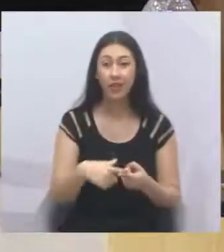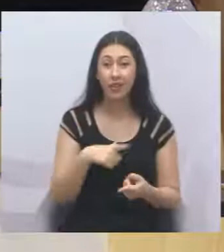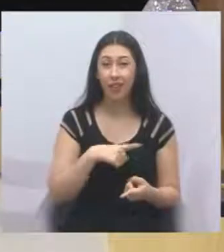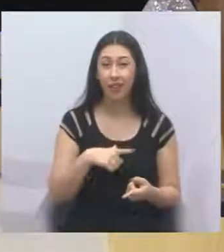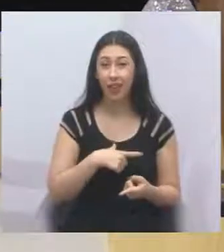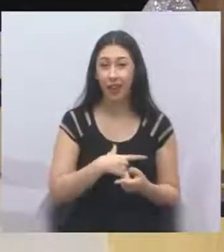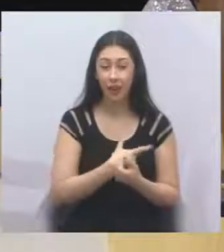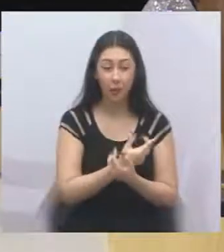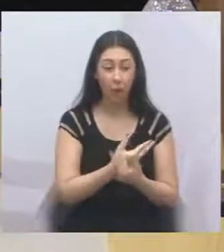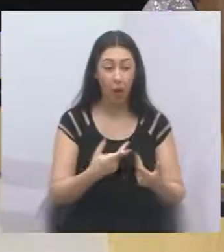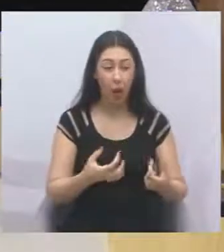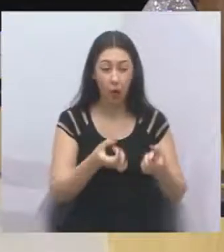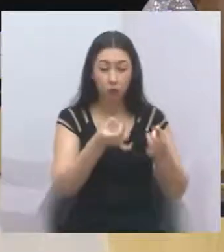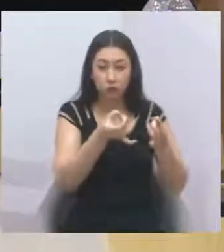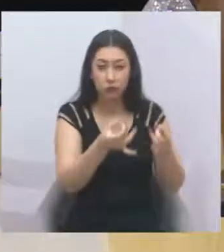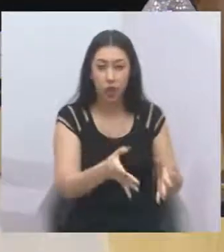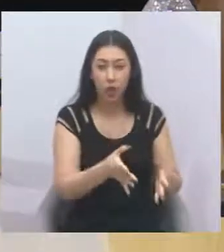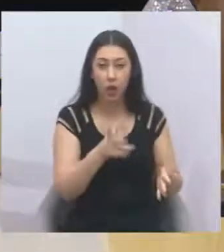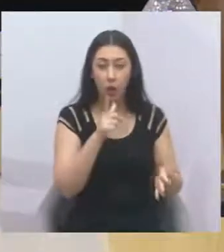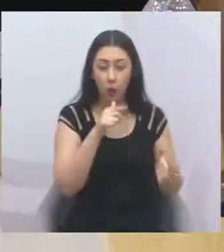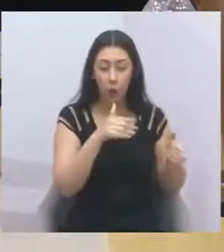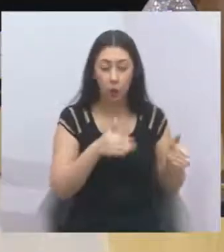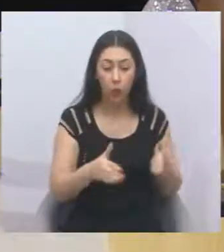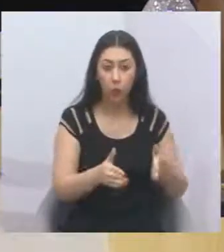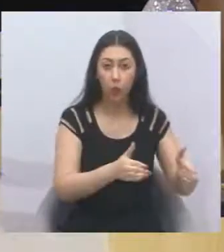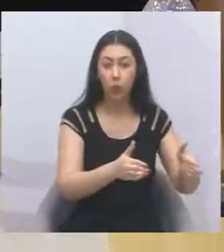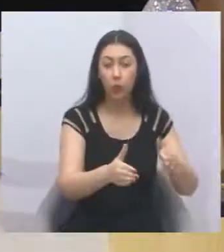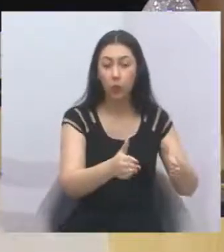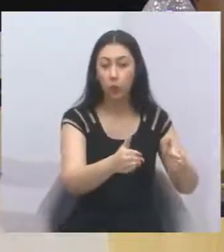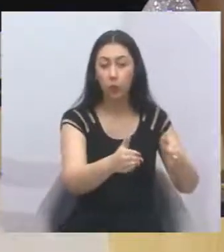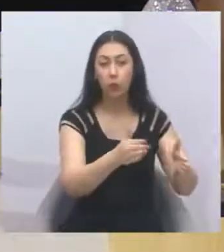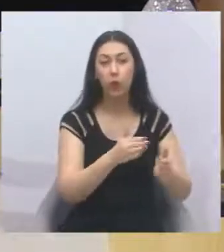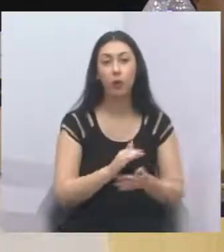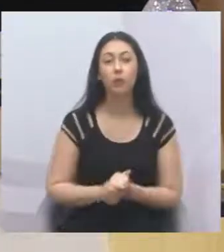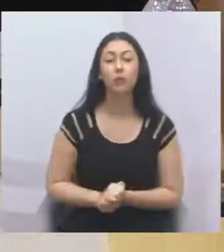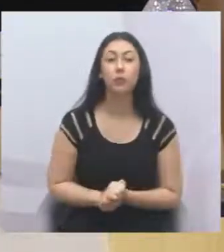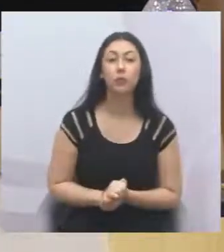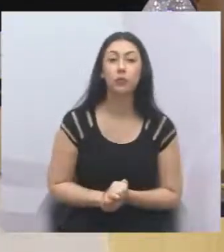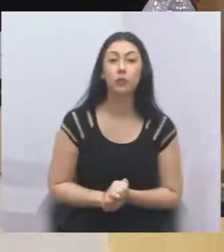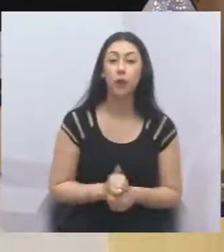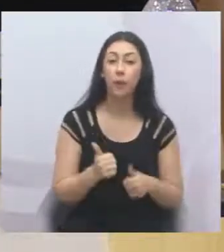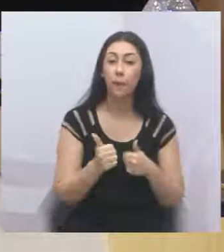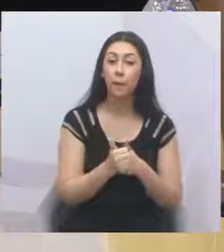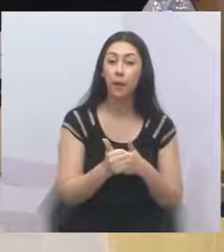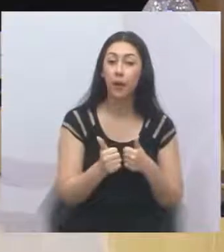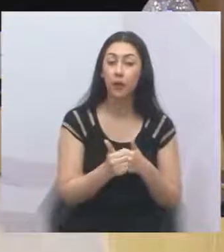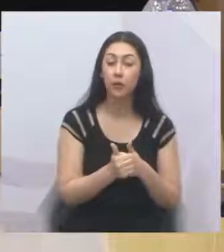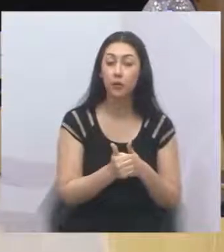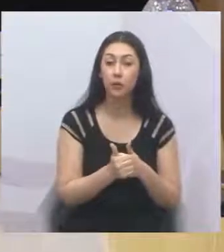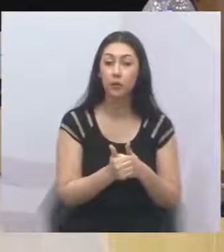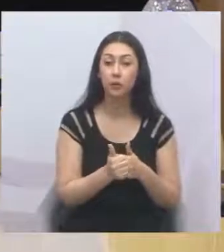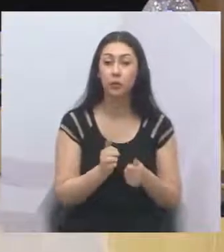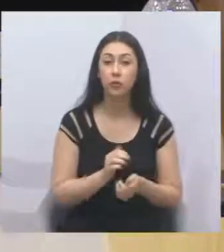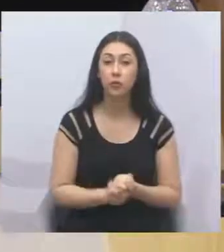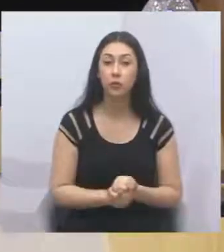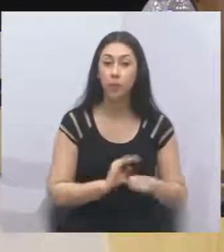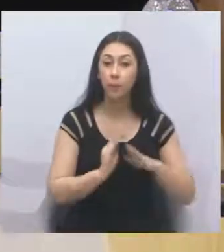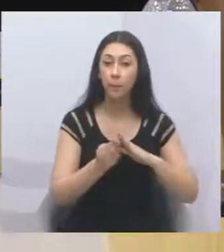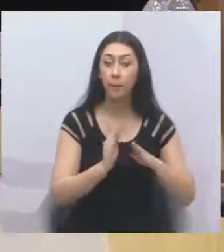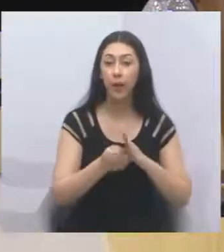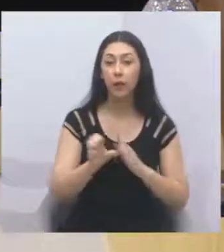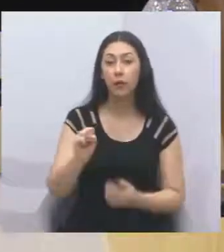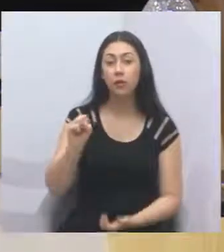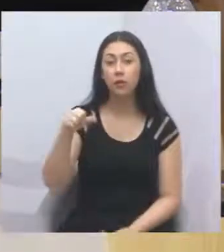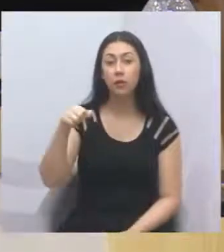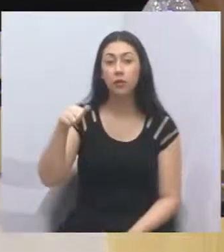que passa em uma área verde, existente no final da rua Antônio Pedro da Costa, próximo ao 225, Jardim